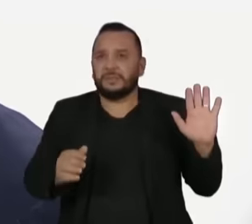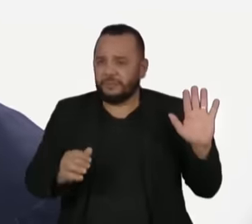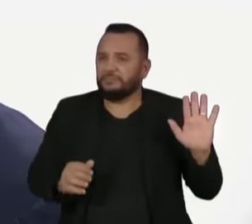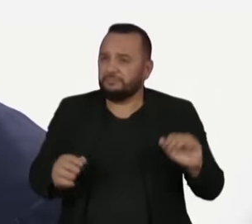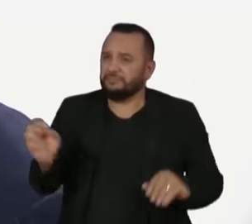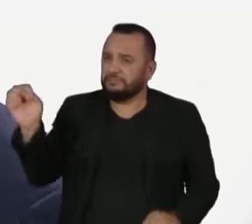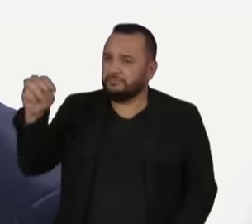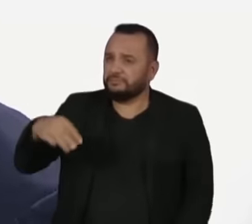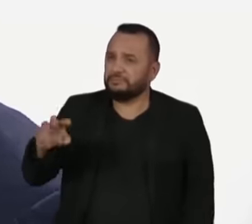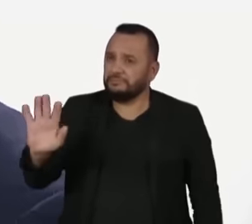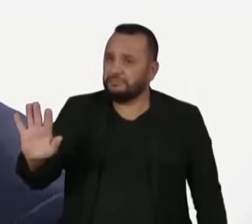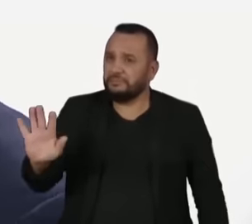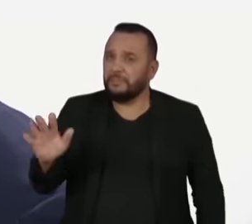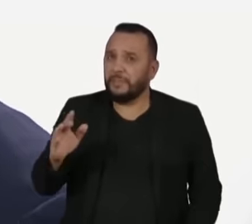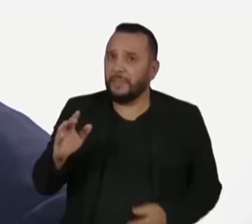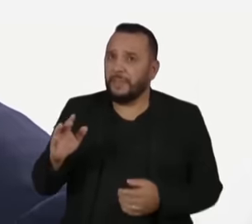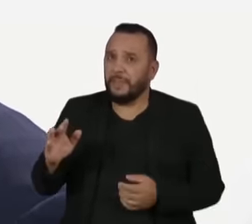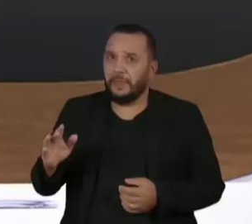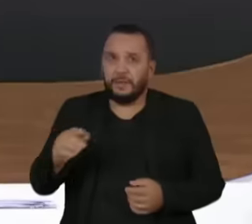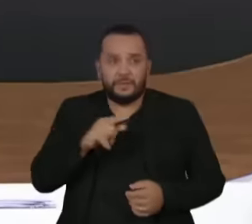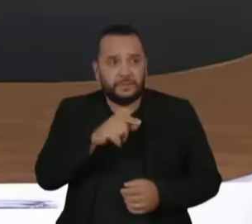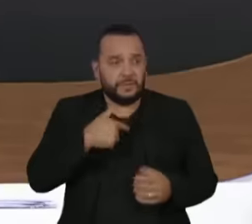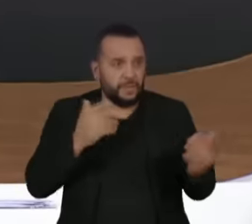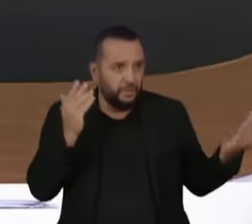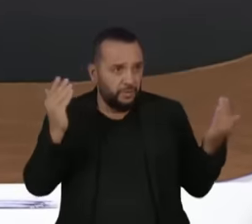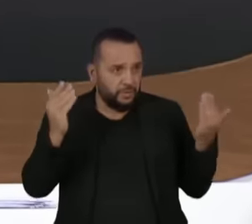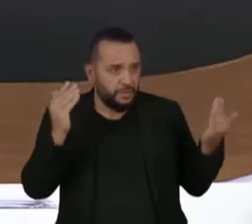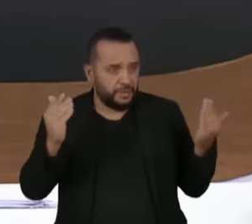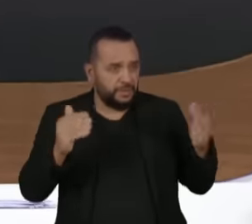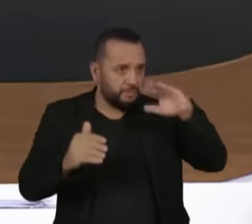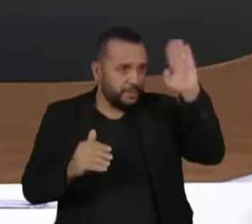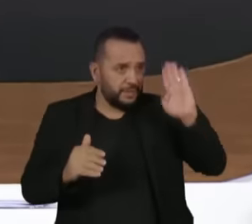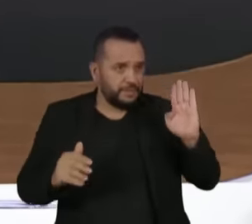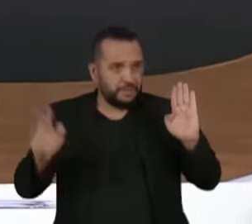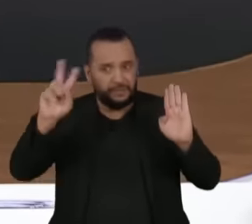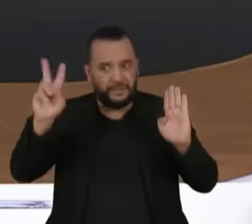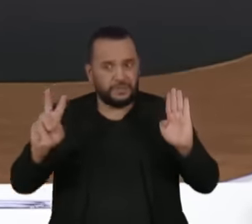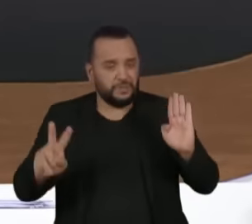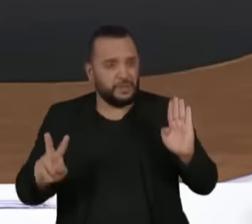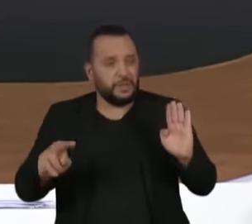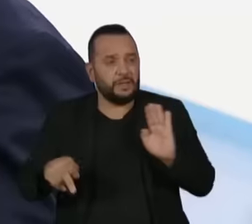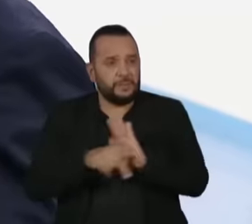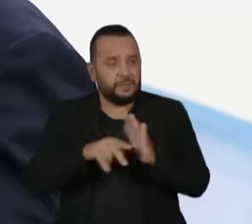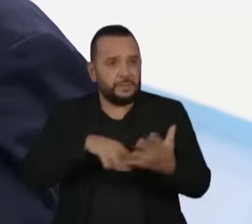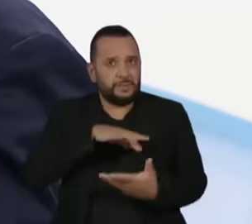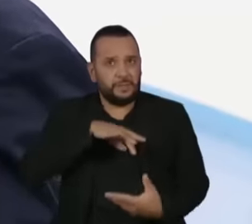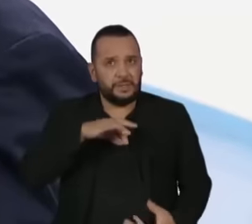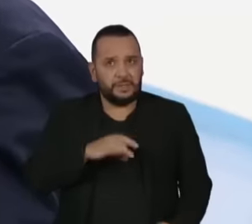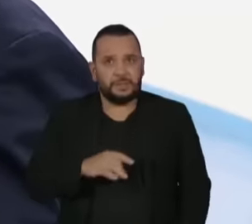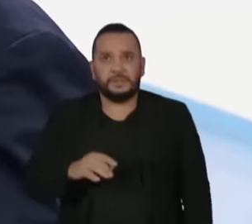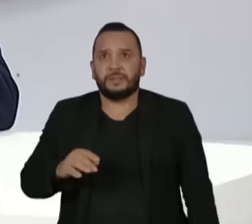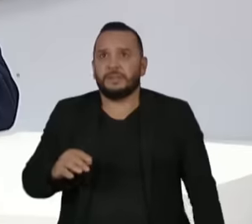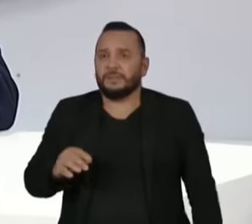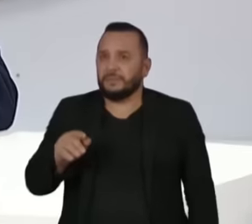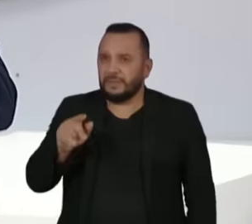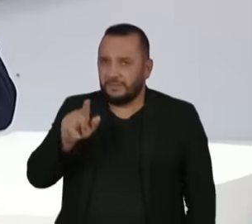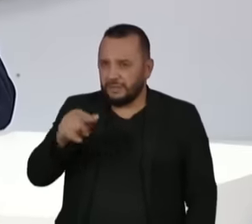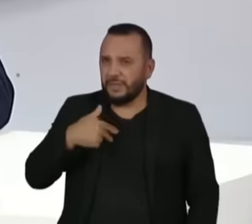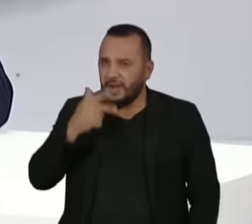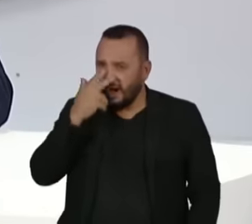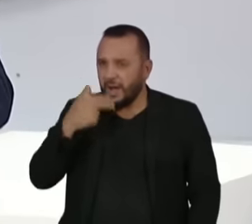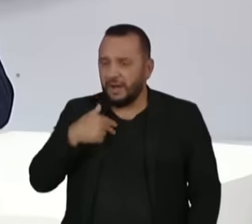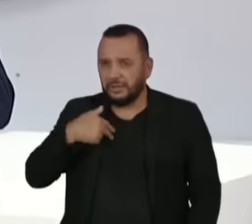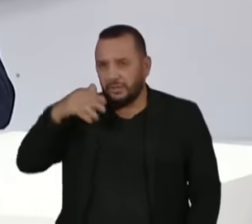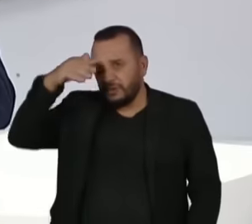por muito menos. O senhor está comparando o Brasil com a Venezuela em termos de democracia? Mas o senhor defenderia de sanções do